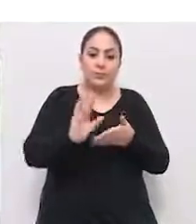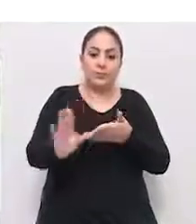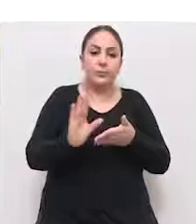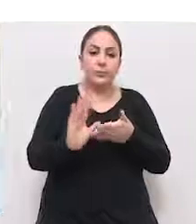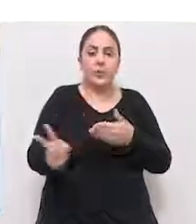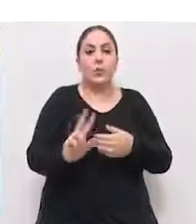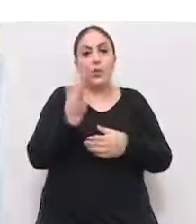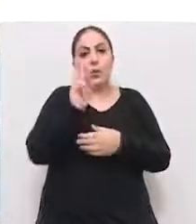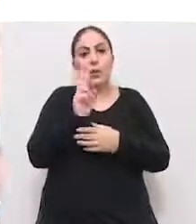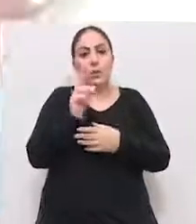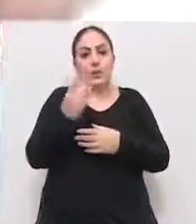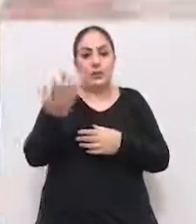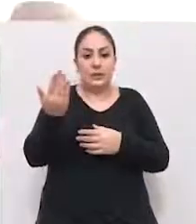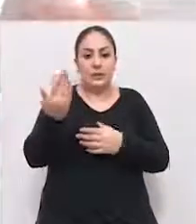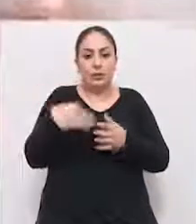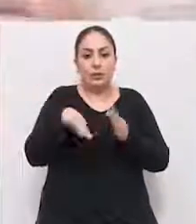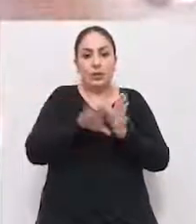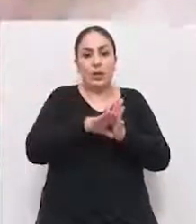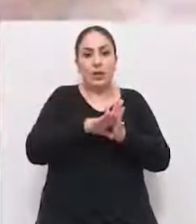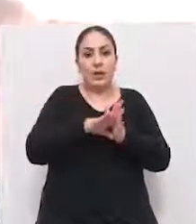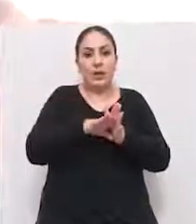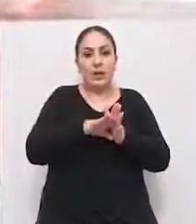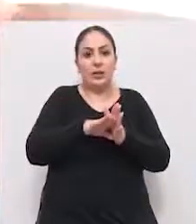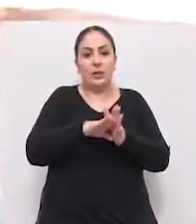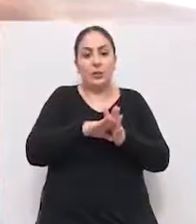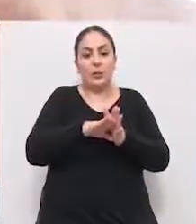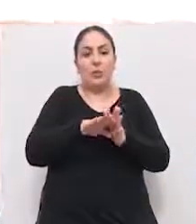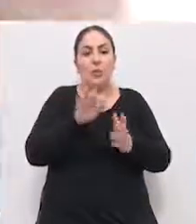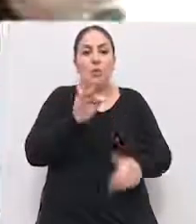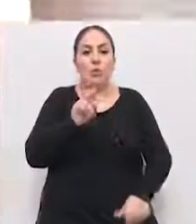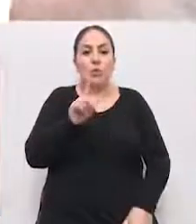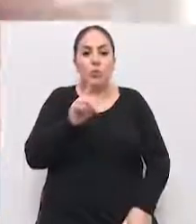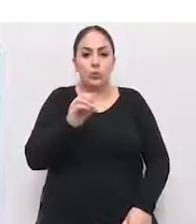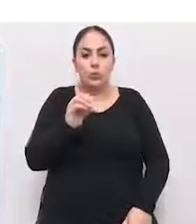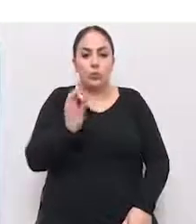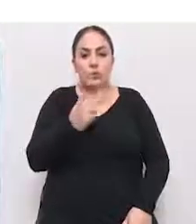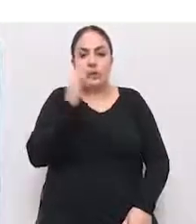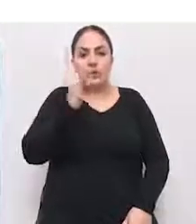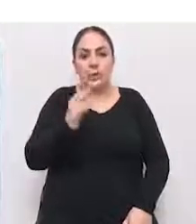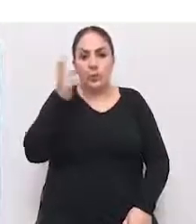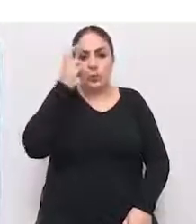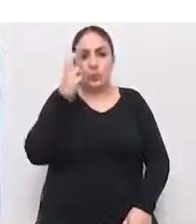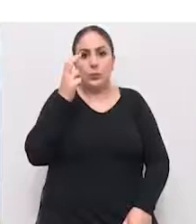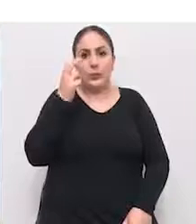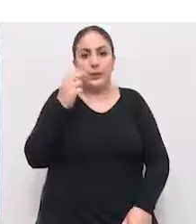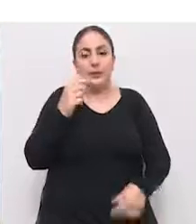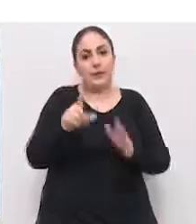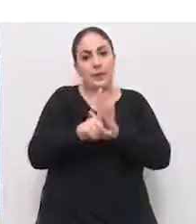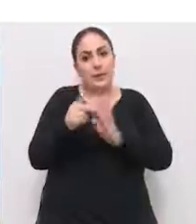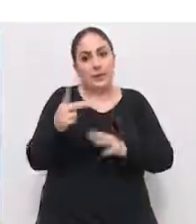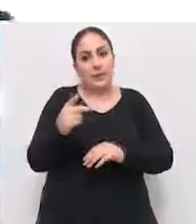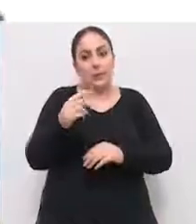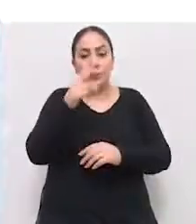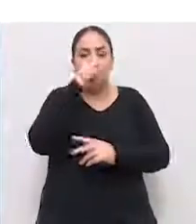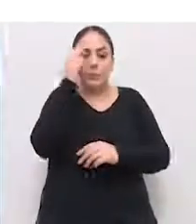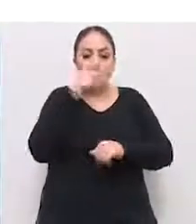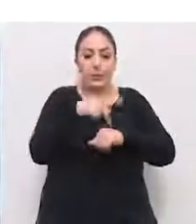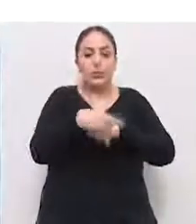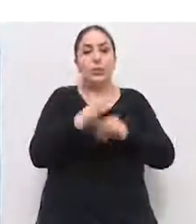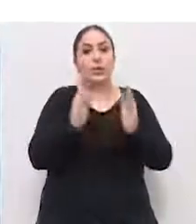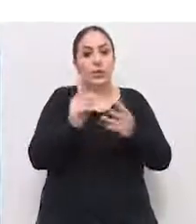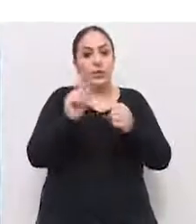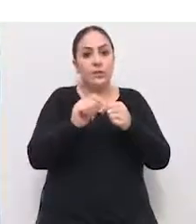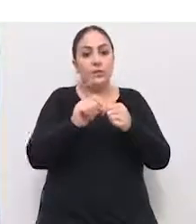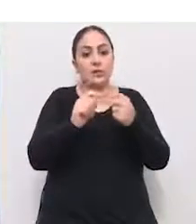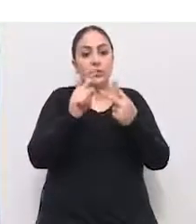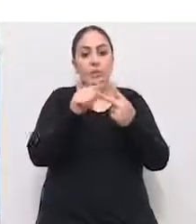a destinação do recurso que vem do Fundo Nacional de Cultura através da Lei Aldir Blanc para o município de Passo Fundo. O município de Passo